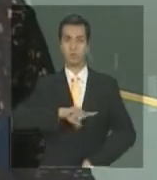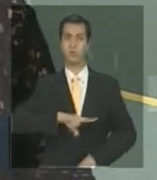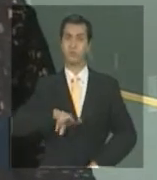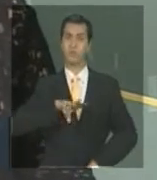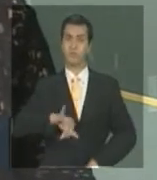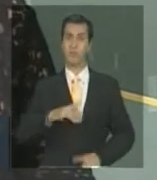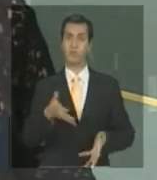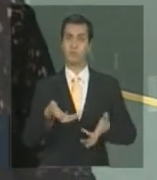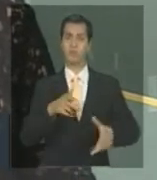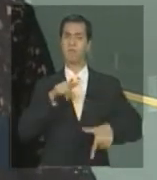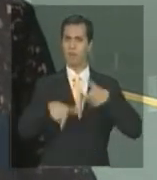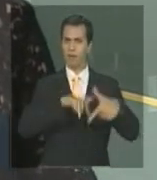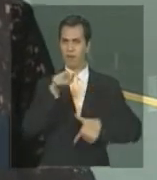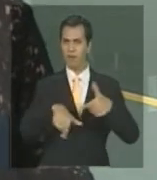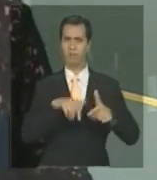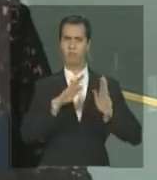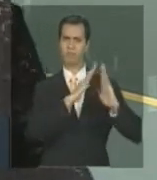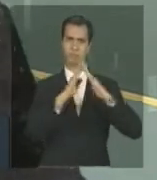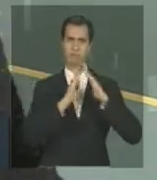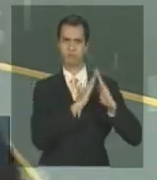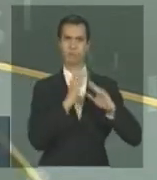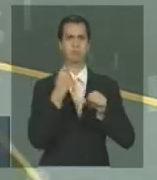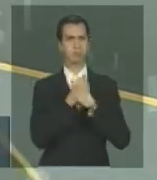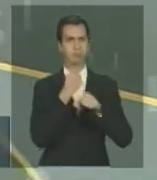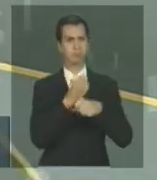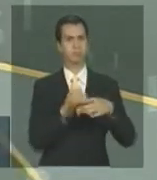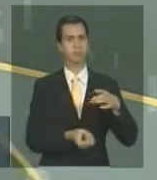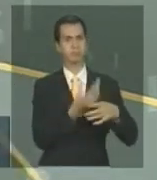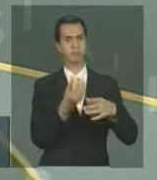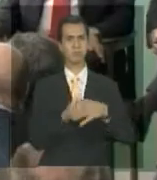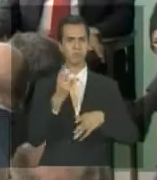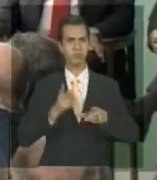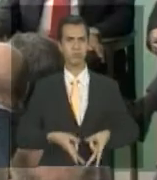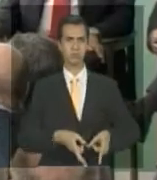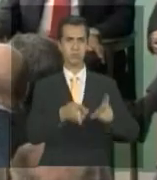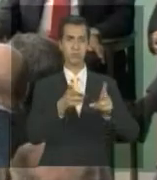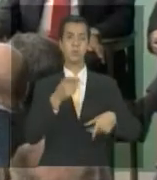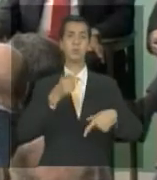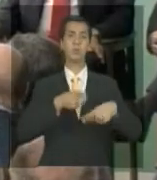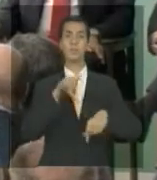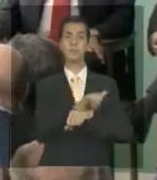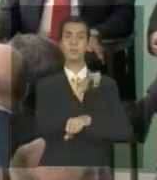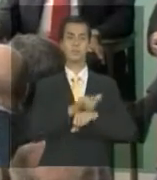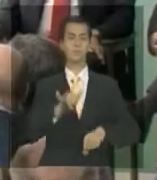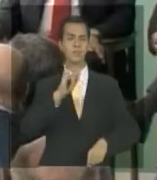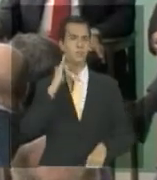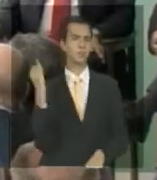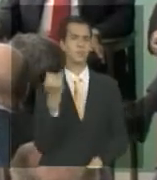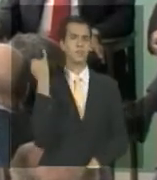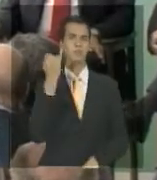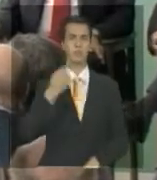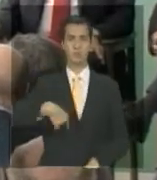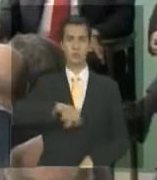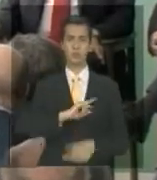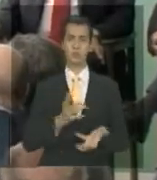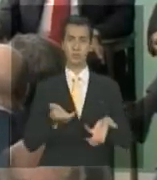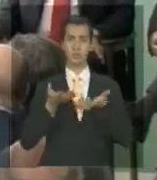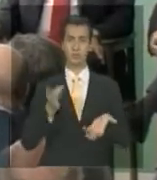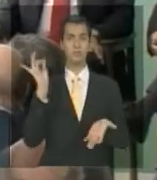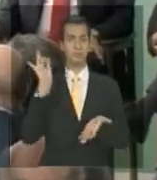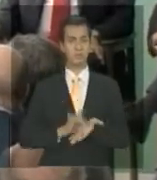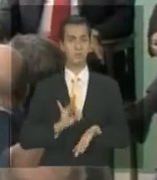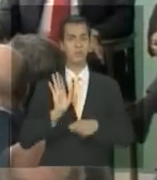eficiente desse programa, porque, como eu disse, ele é a nossa estratégia central de garantia que